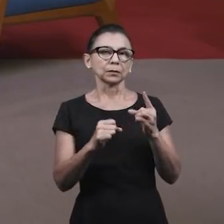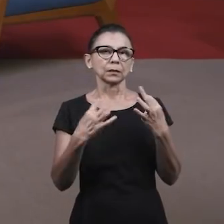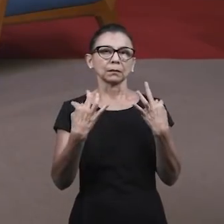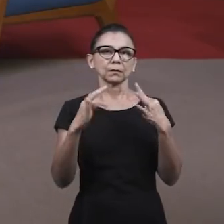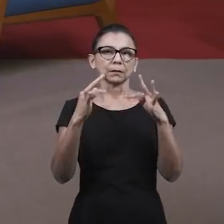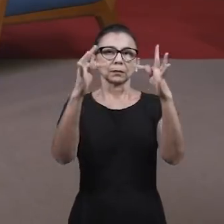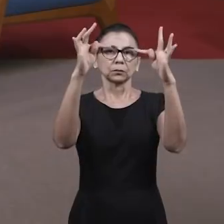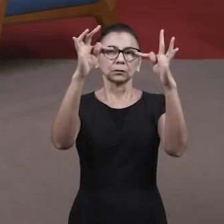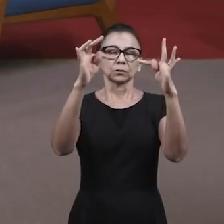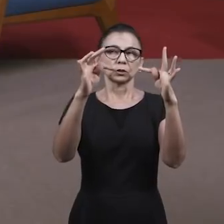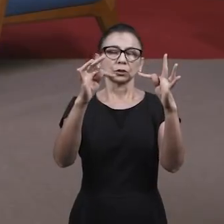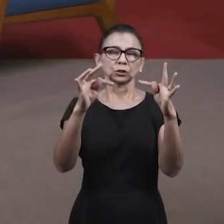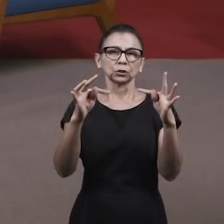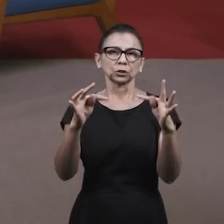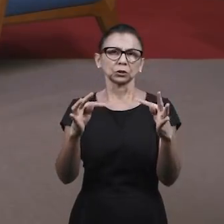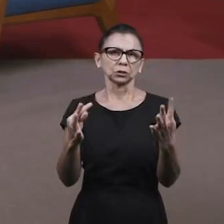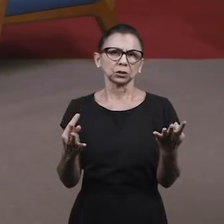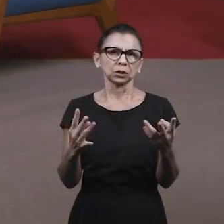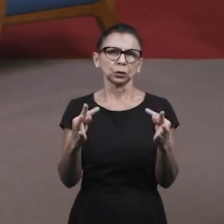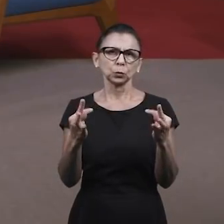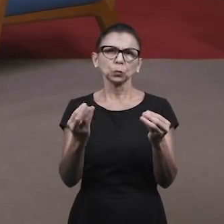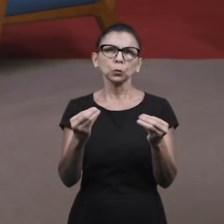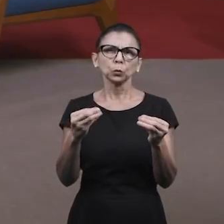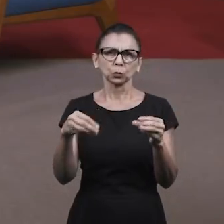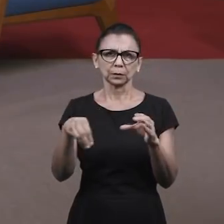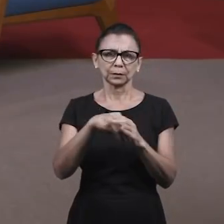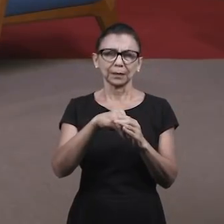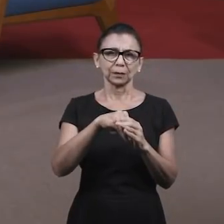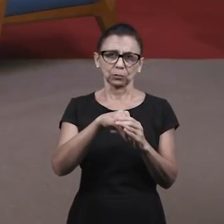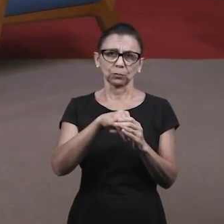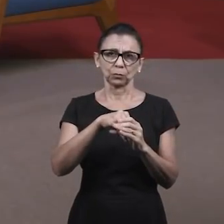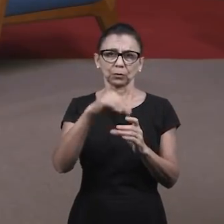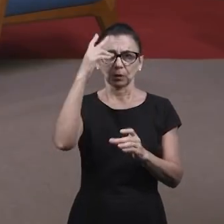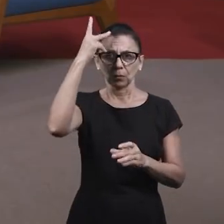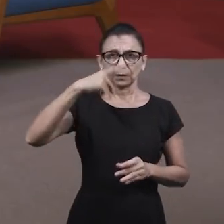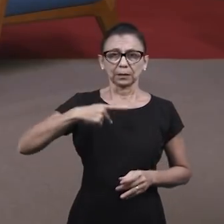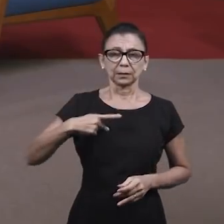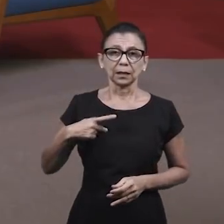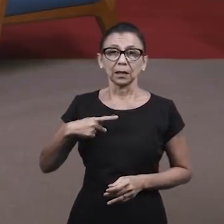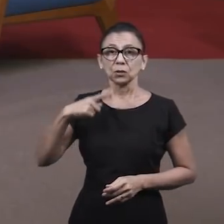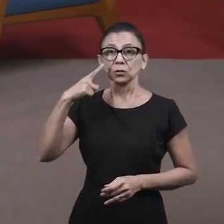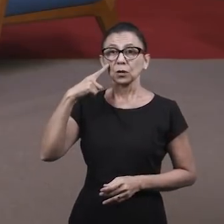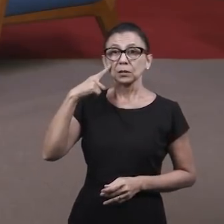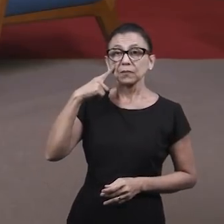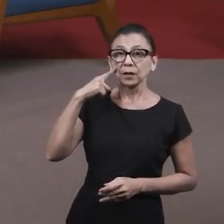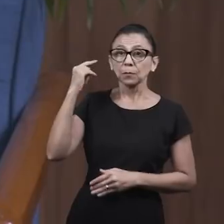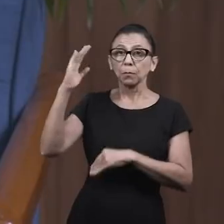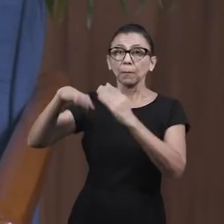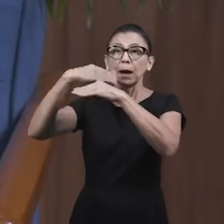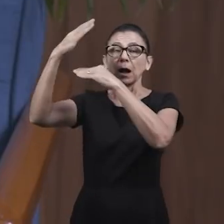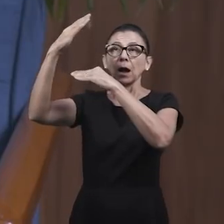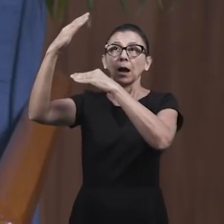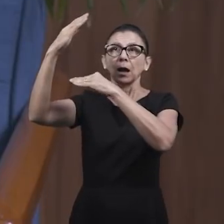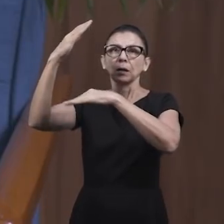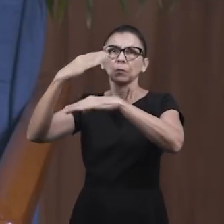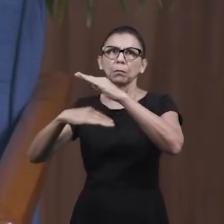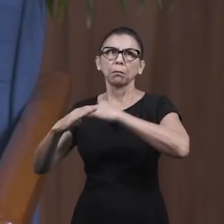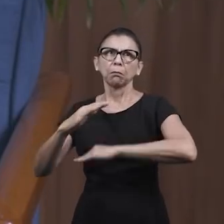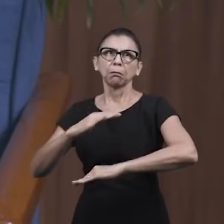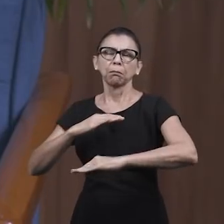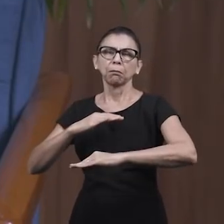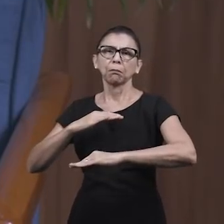do mundo, antes eu vos escolhi do mundo. Por isso é que o mundo vos aborrece.